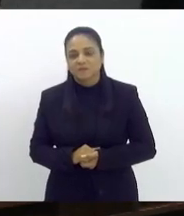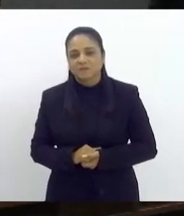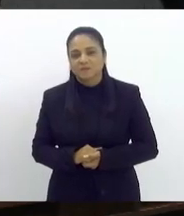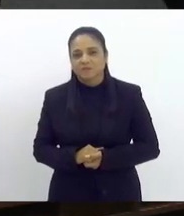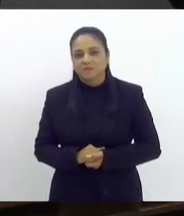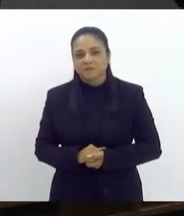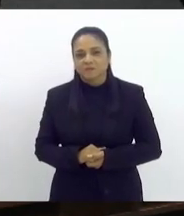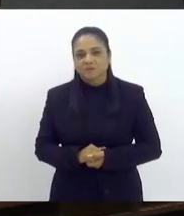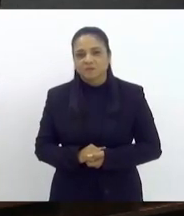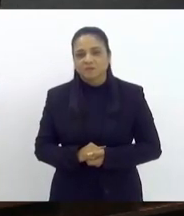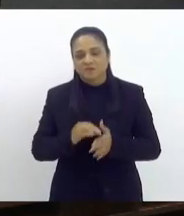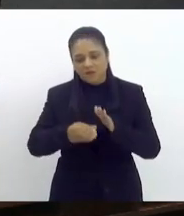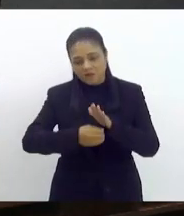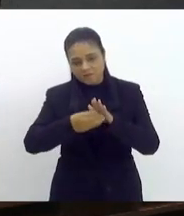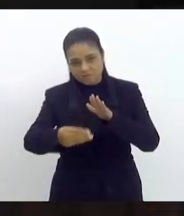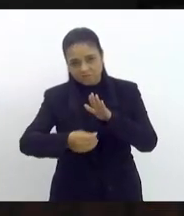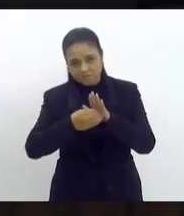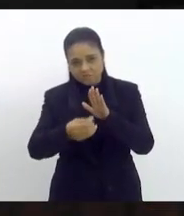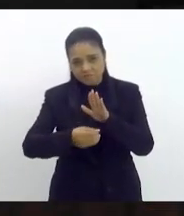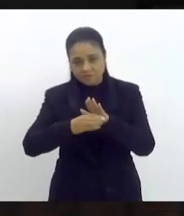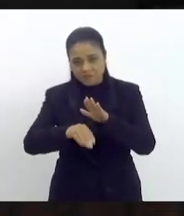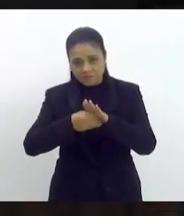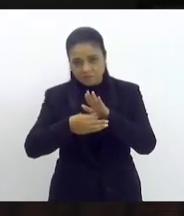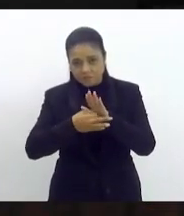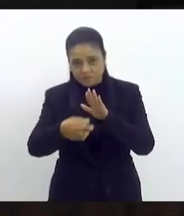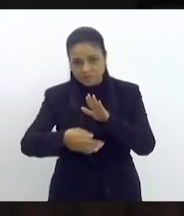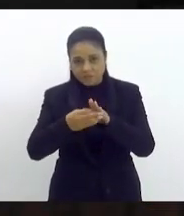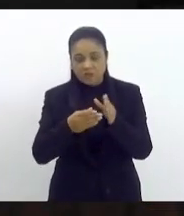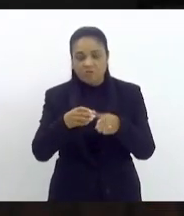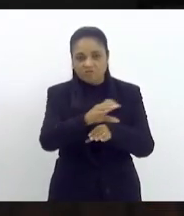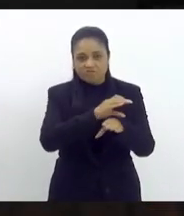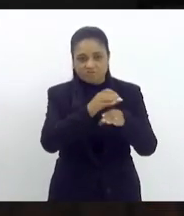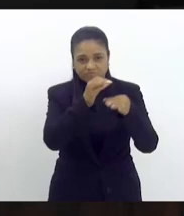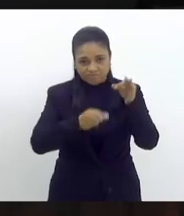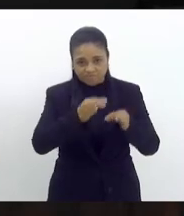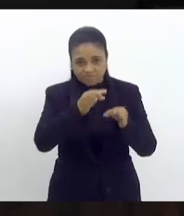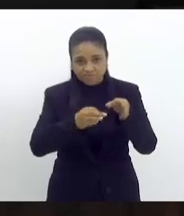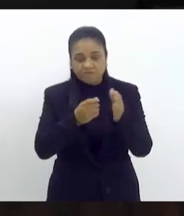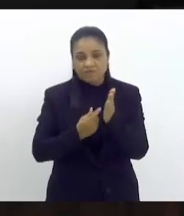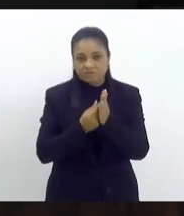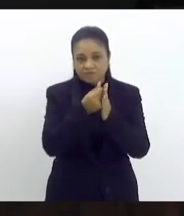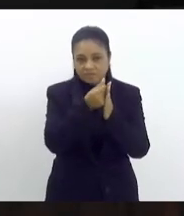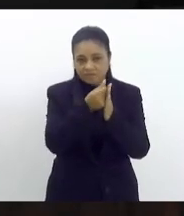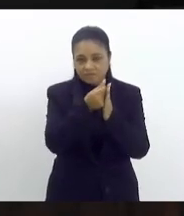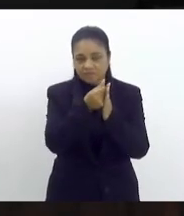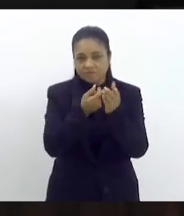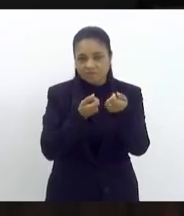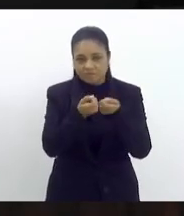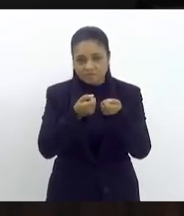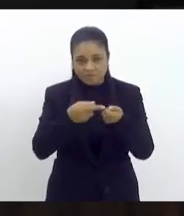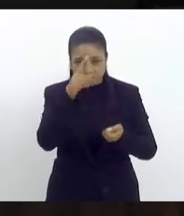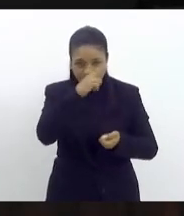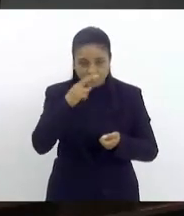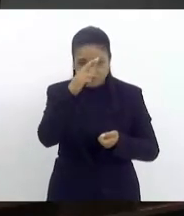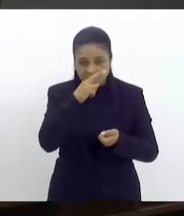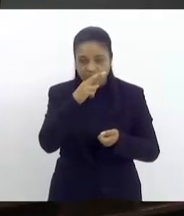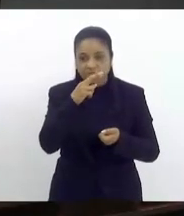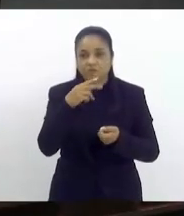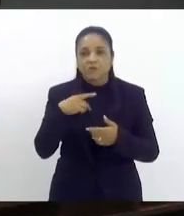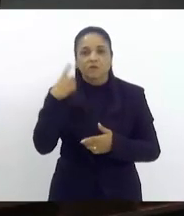para emitir parecer pela comissão de orçamento finanças fiscalização financeira deputado Luiz Paulo